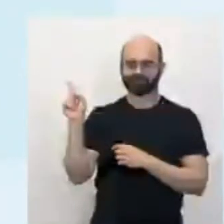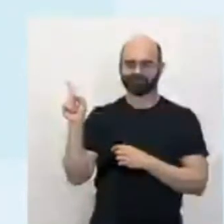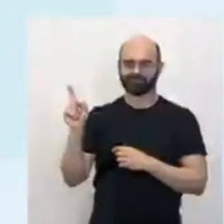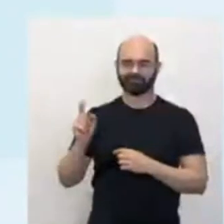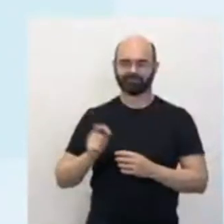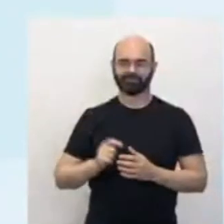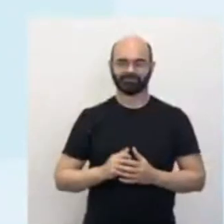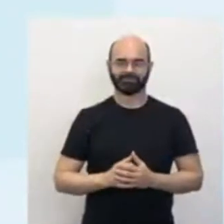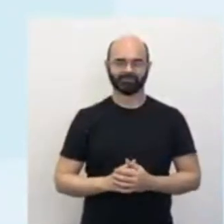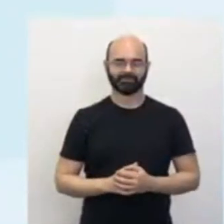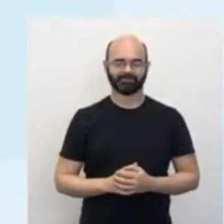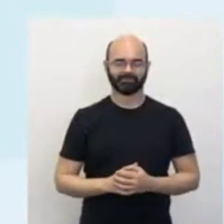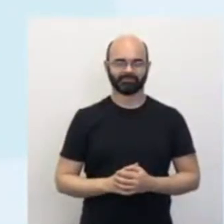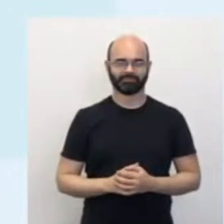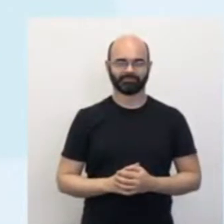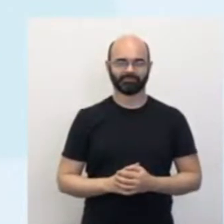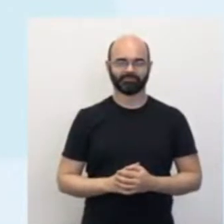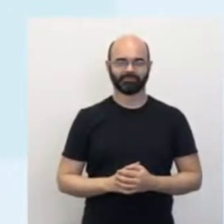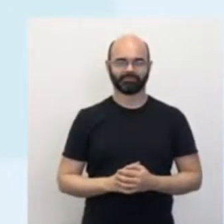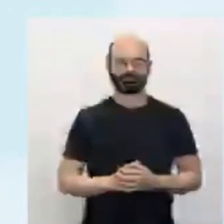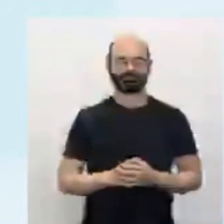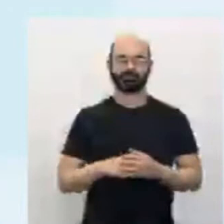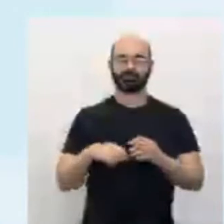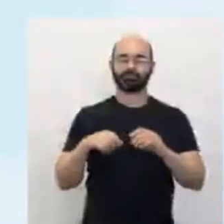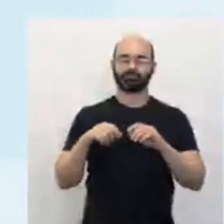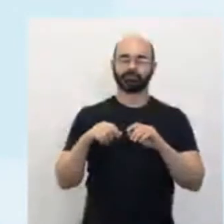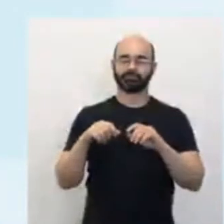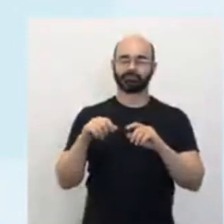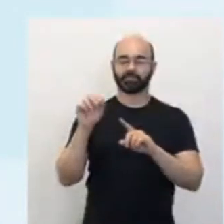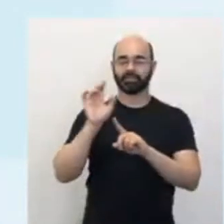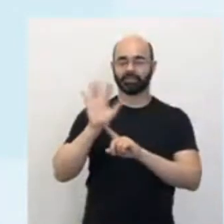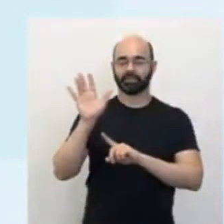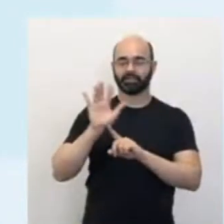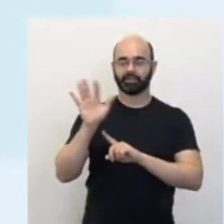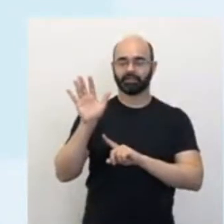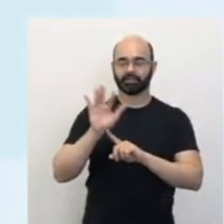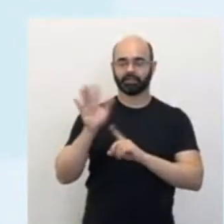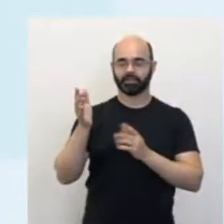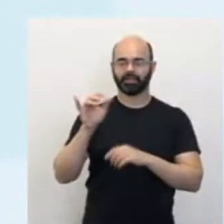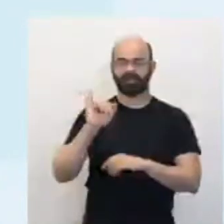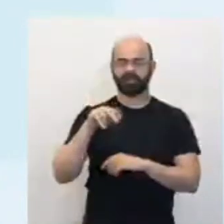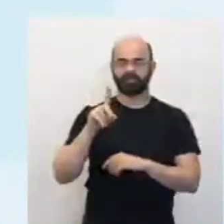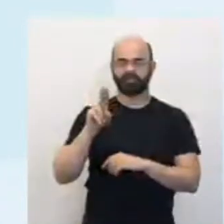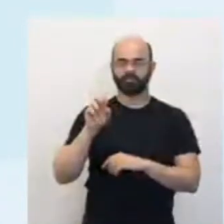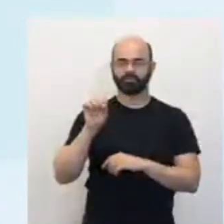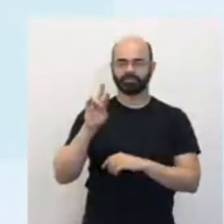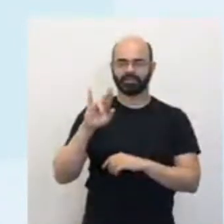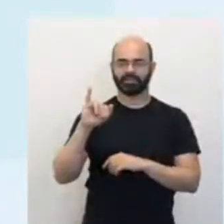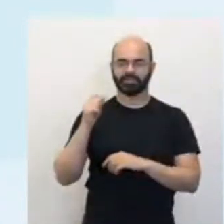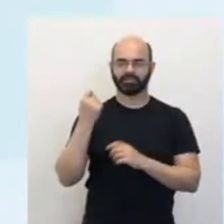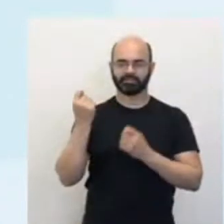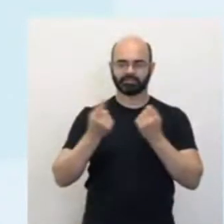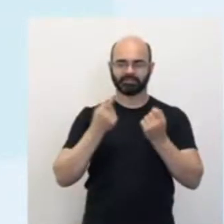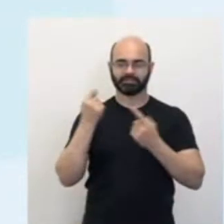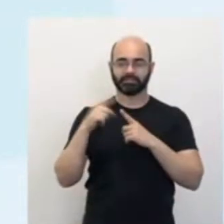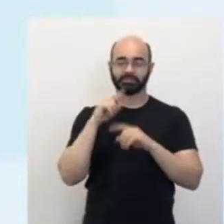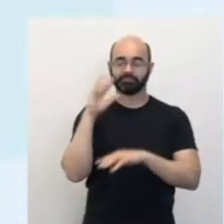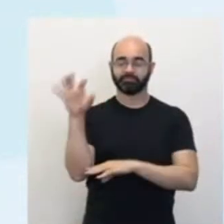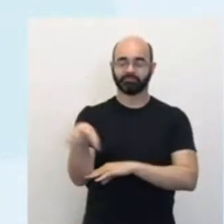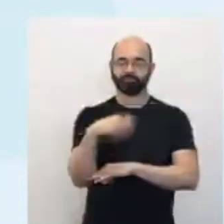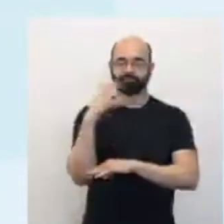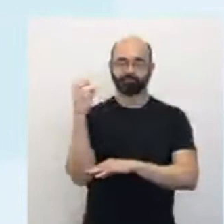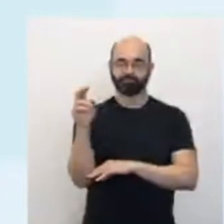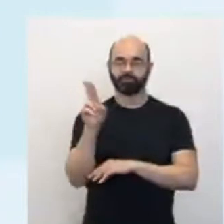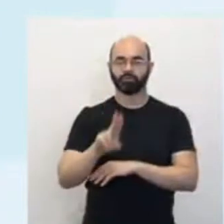Então, algumas indústrias, né, utilizam hoje o que nós chamamos de esses braços robóticos, né? Então,